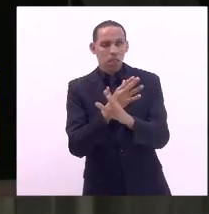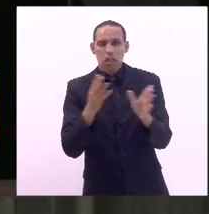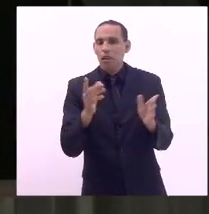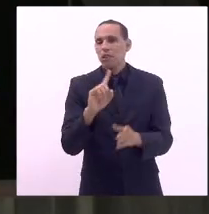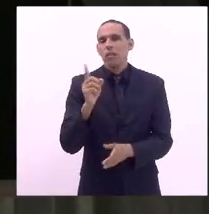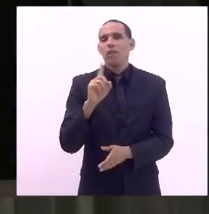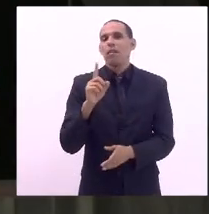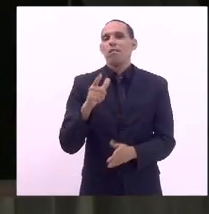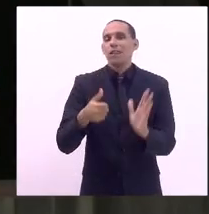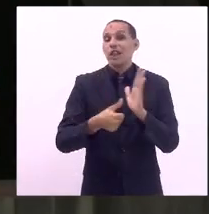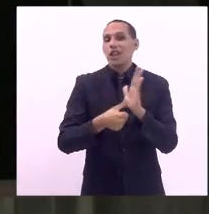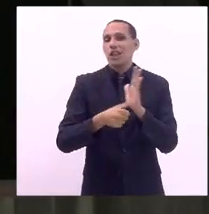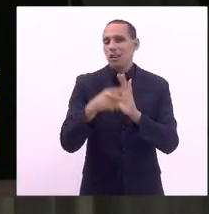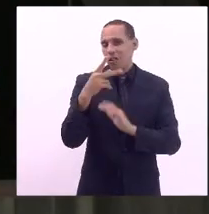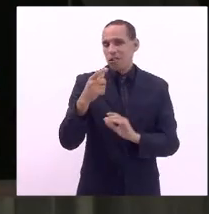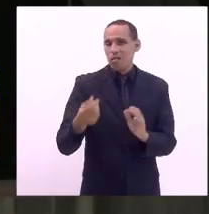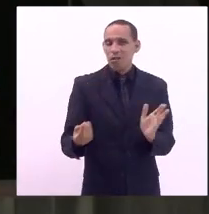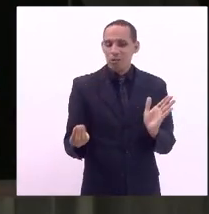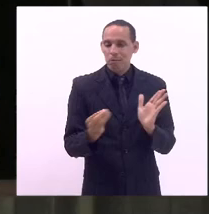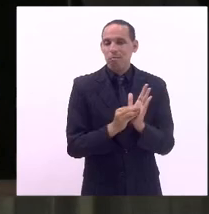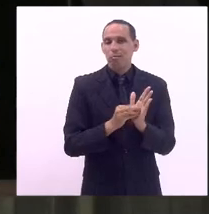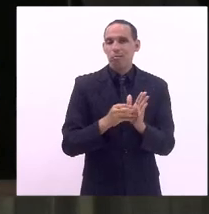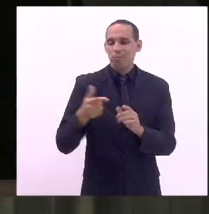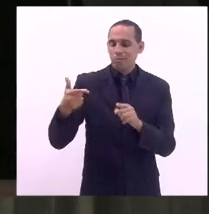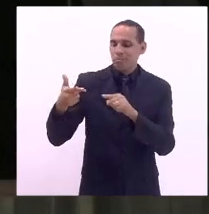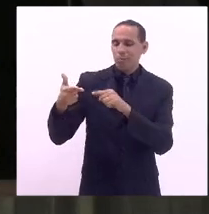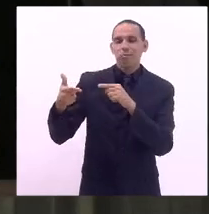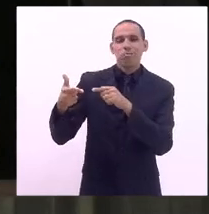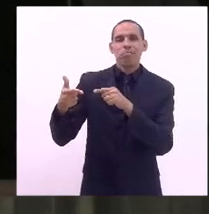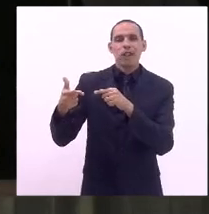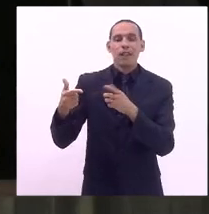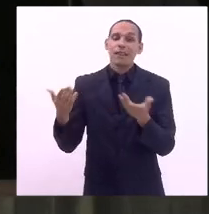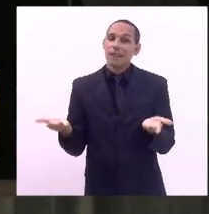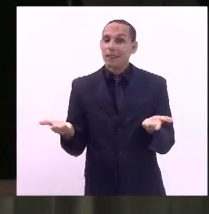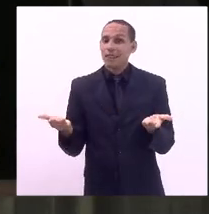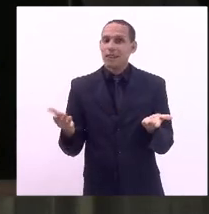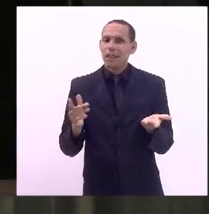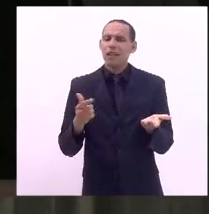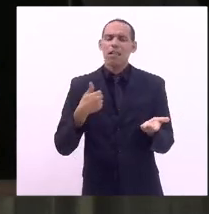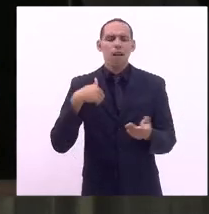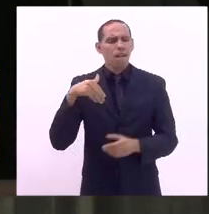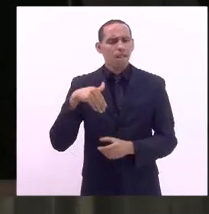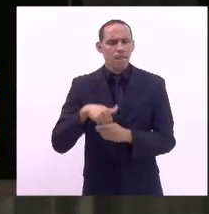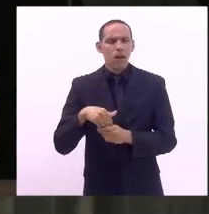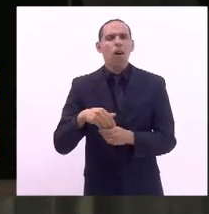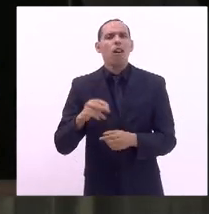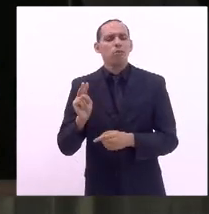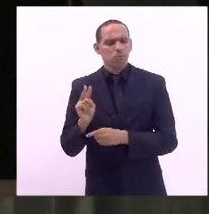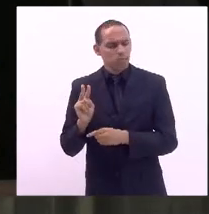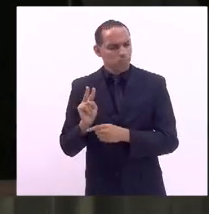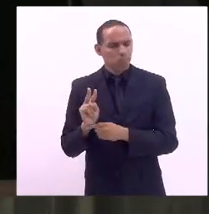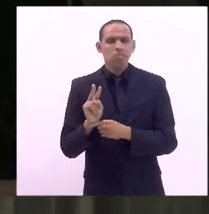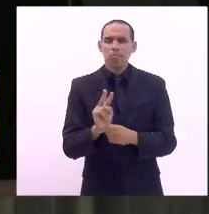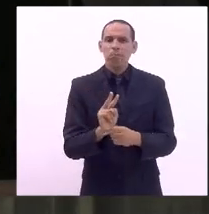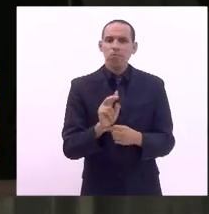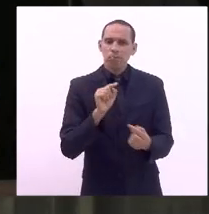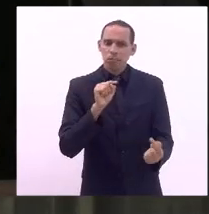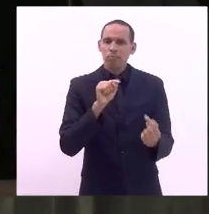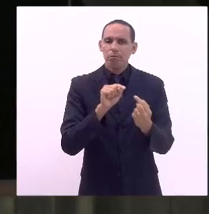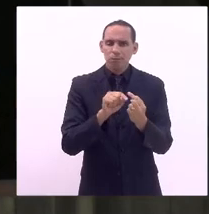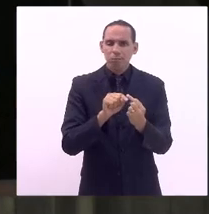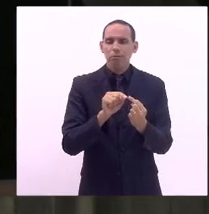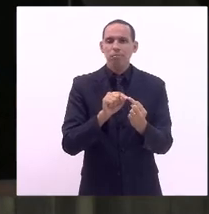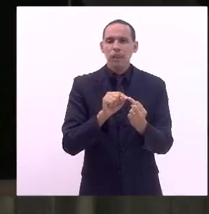nessa bala. Então, eu tenho aqui muito prazer de vamos votar a favor desse projeto, um projeto